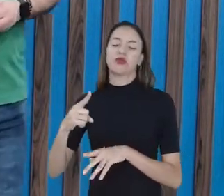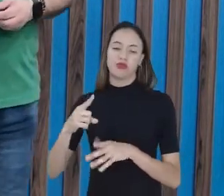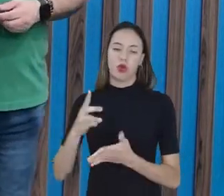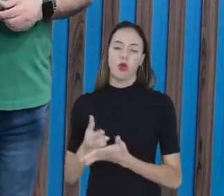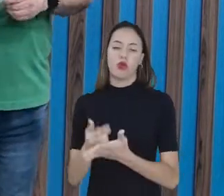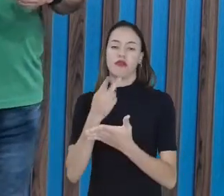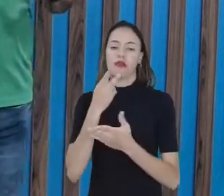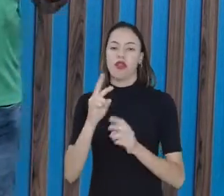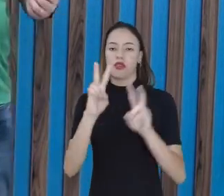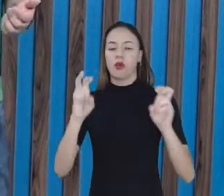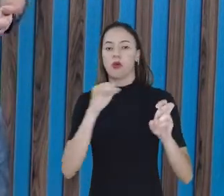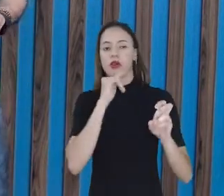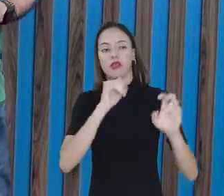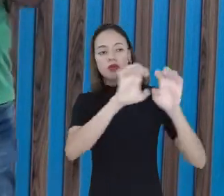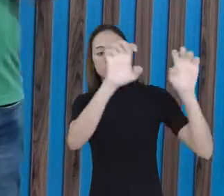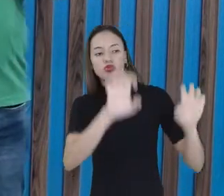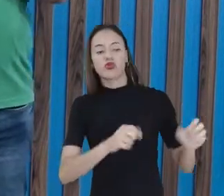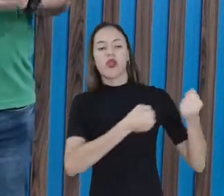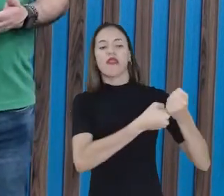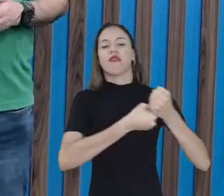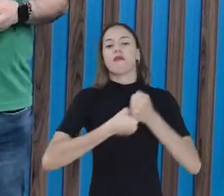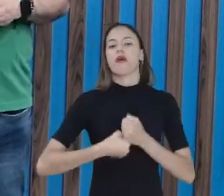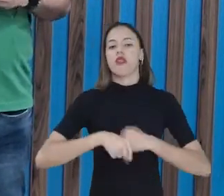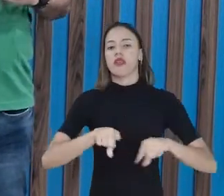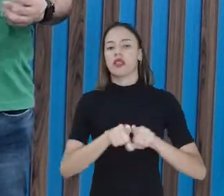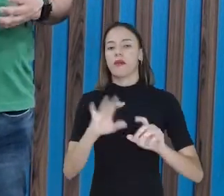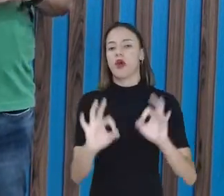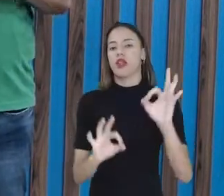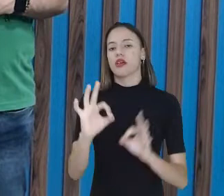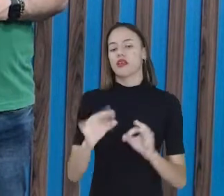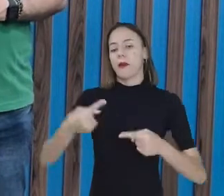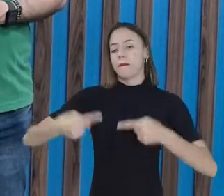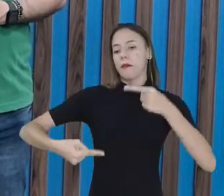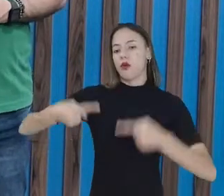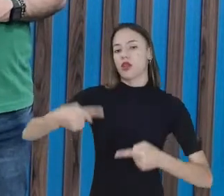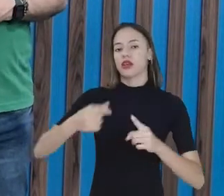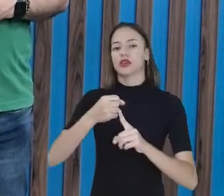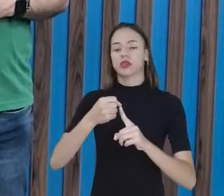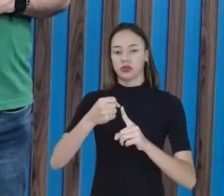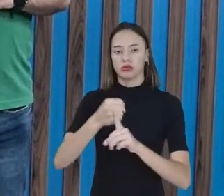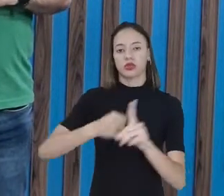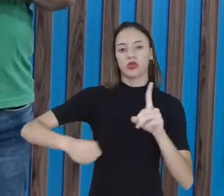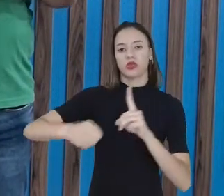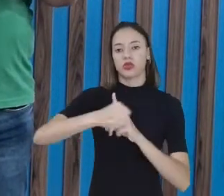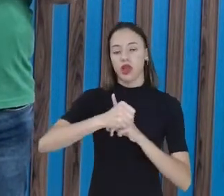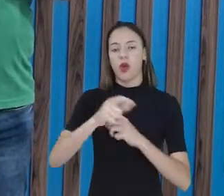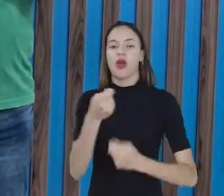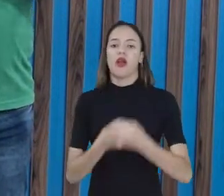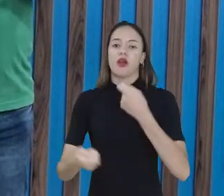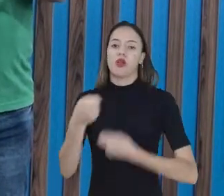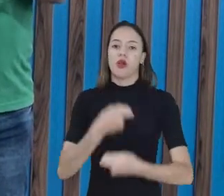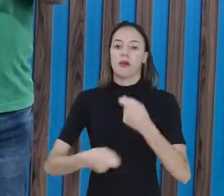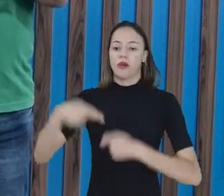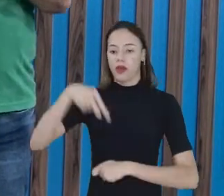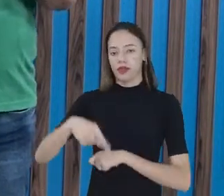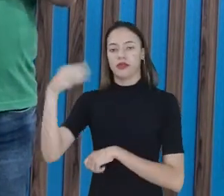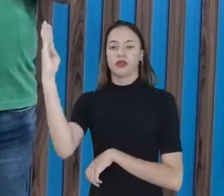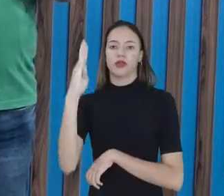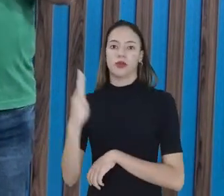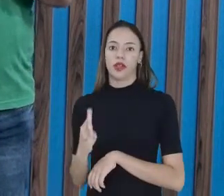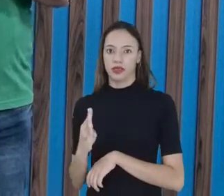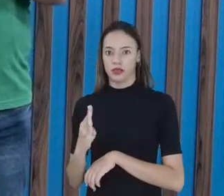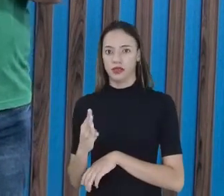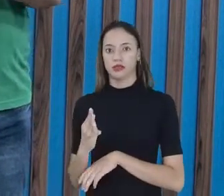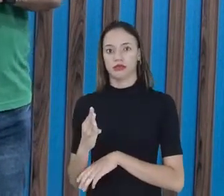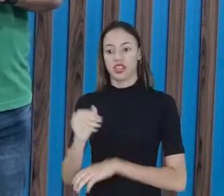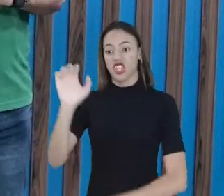falando sobre a organização político, econômica e social do nosso Estado, Brasil, o